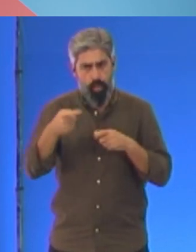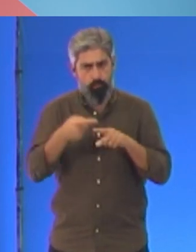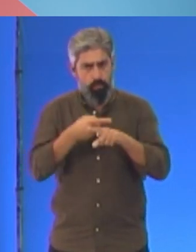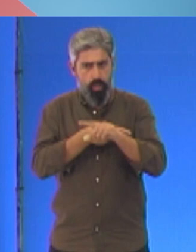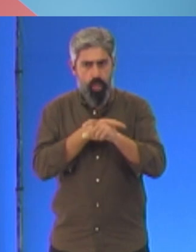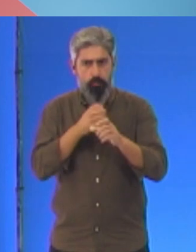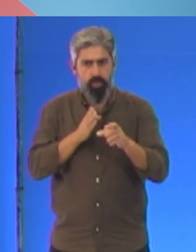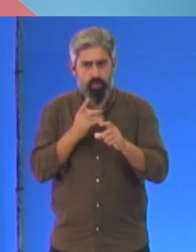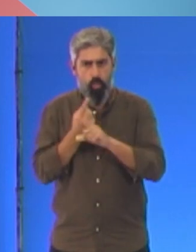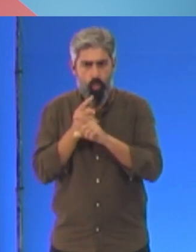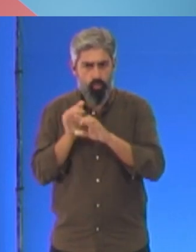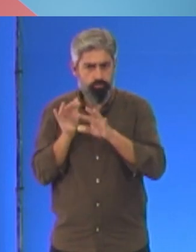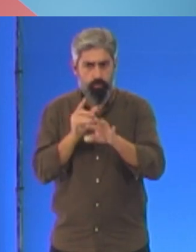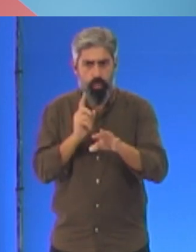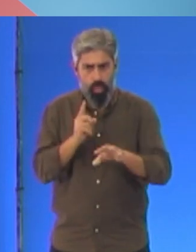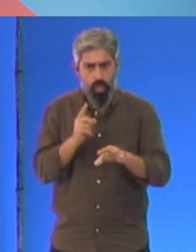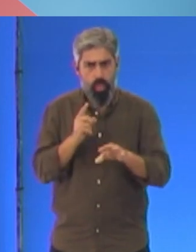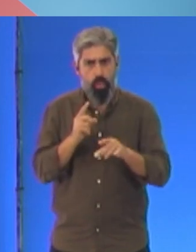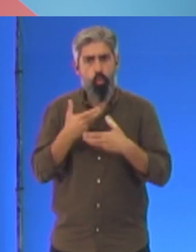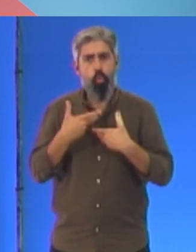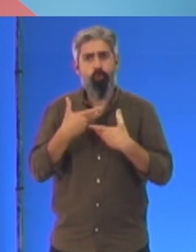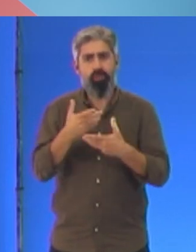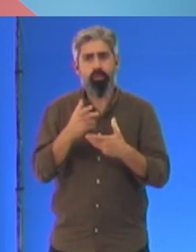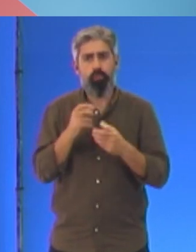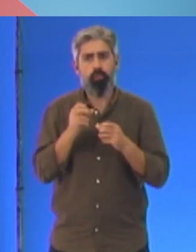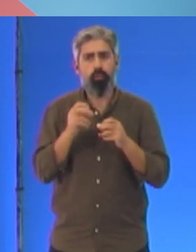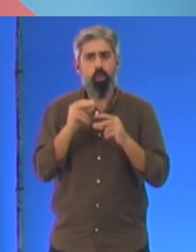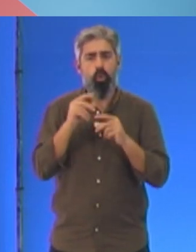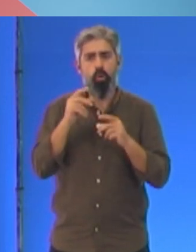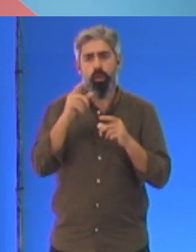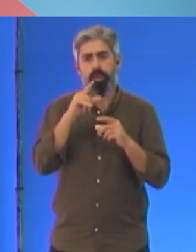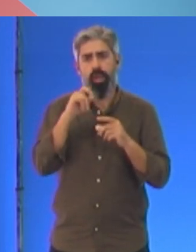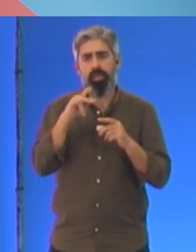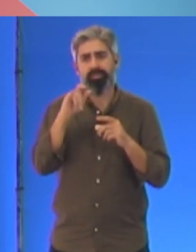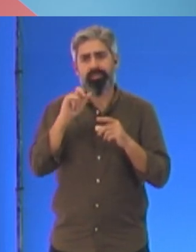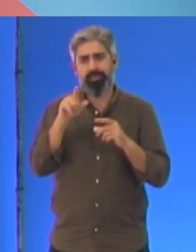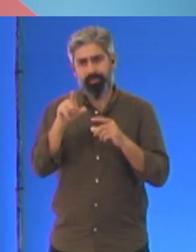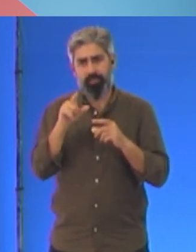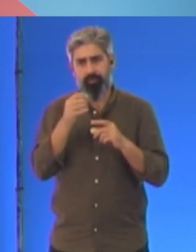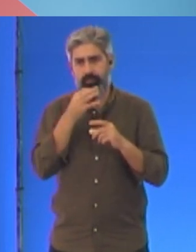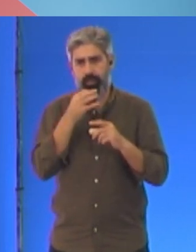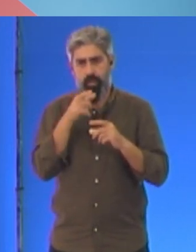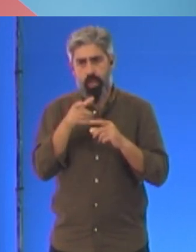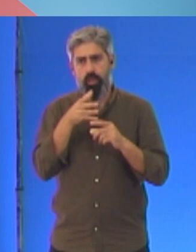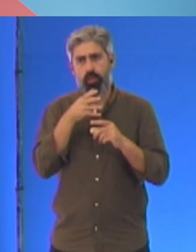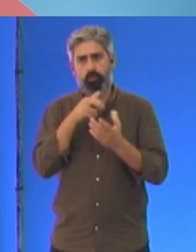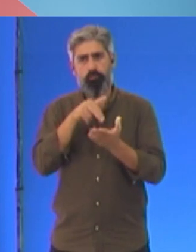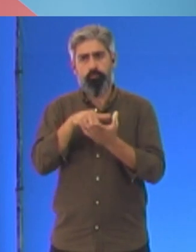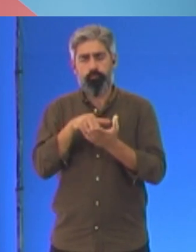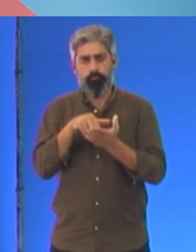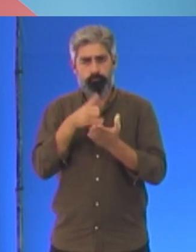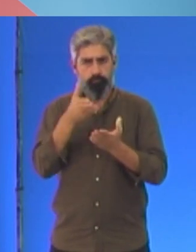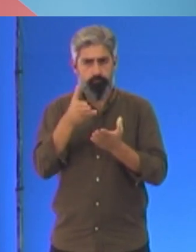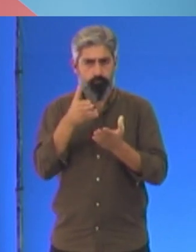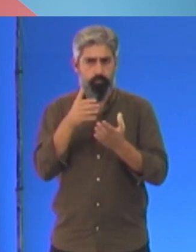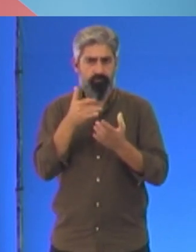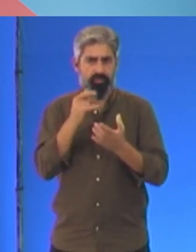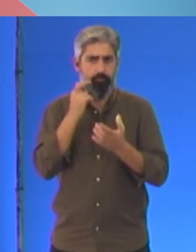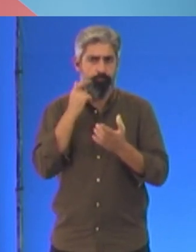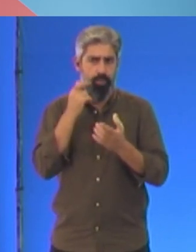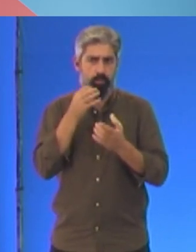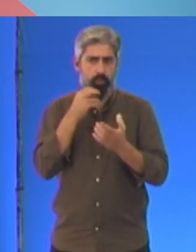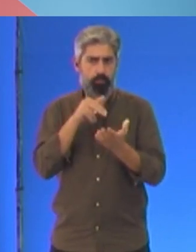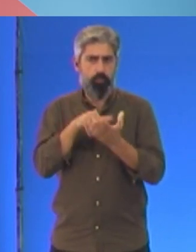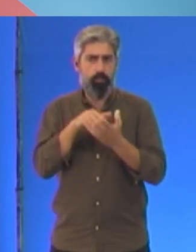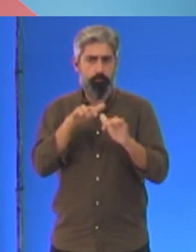Militar foi corroborar o convite a união nazi para discursar o nosso Parlamento do 25 de Abril se não foi nada